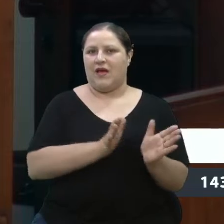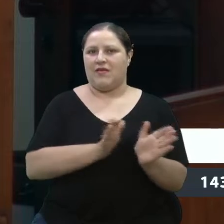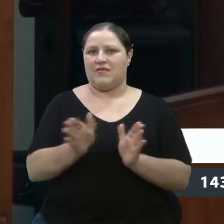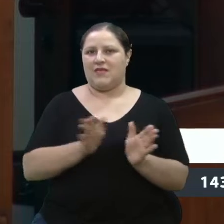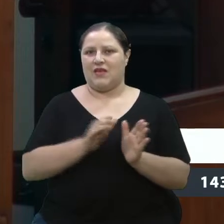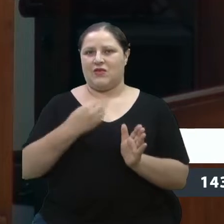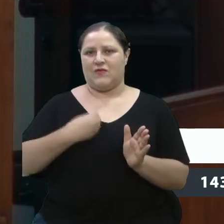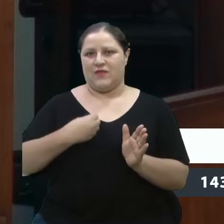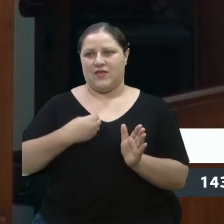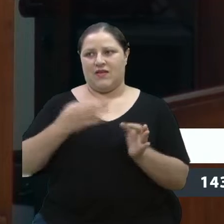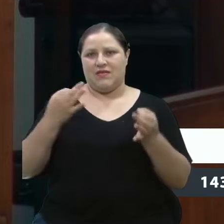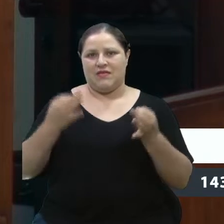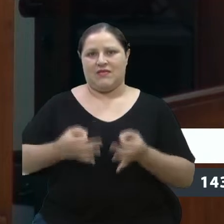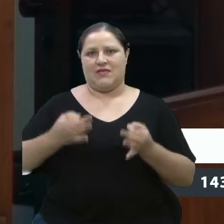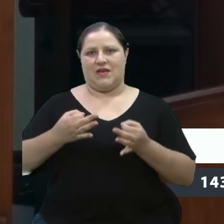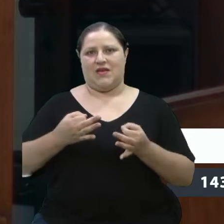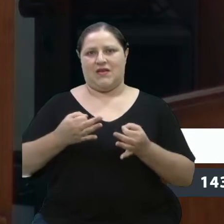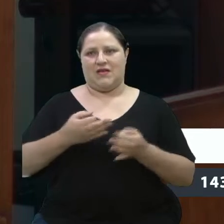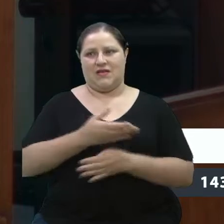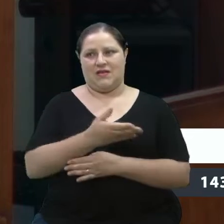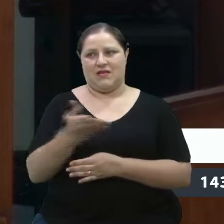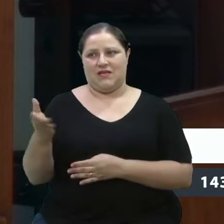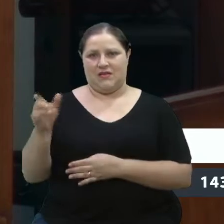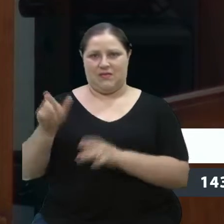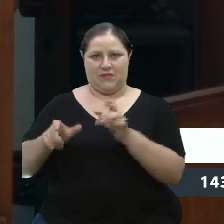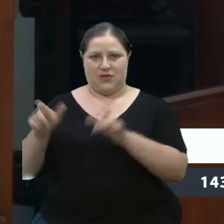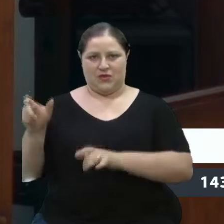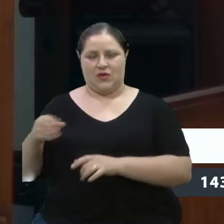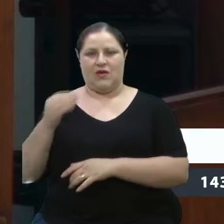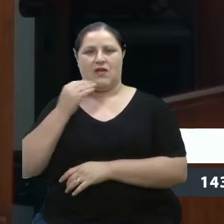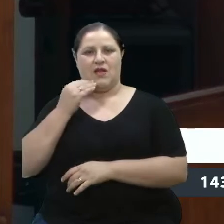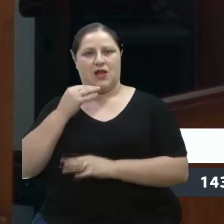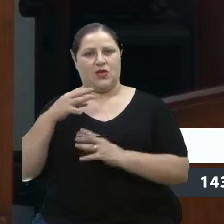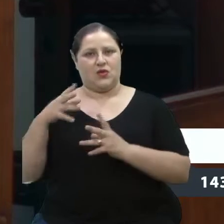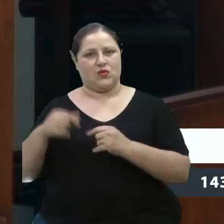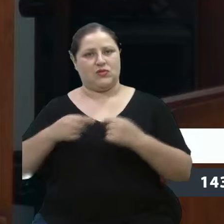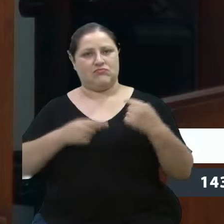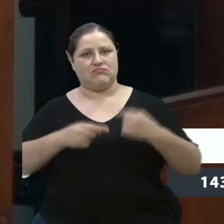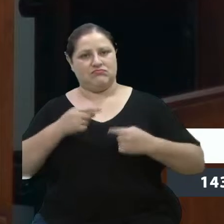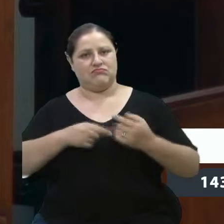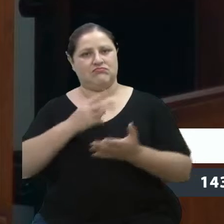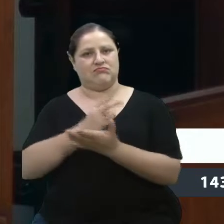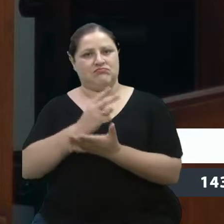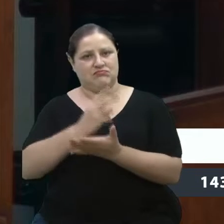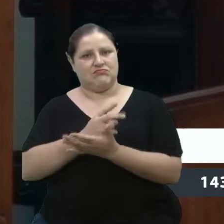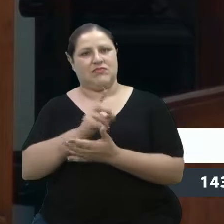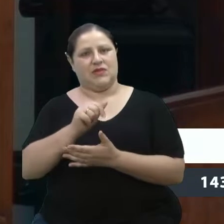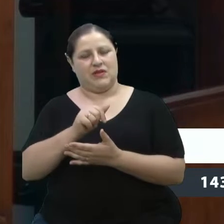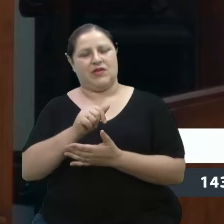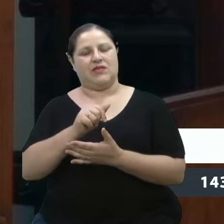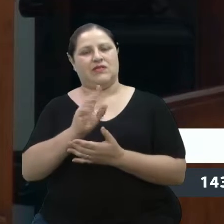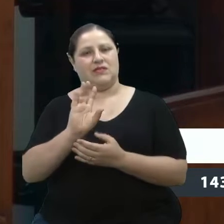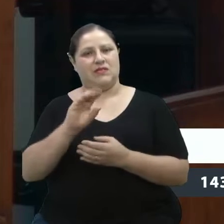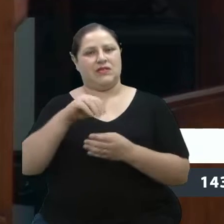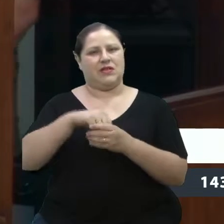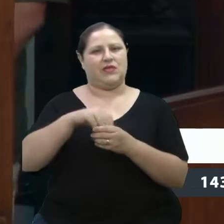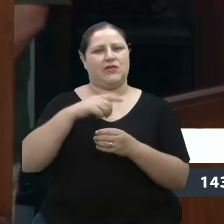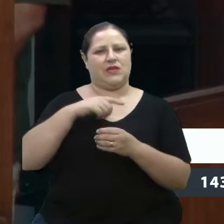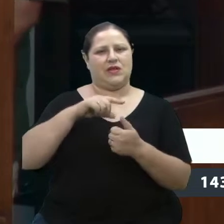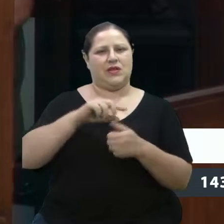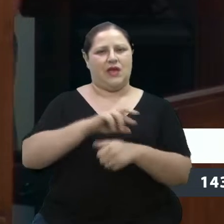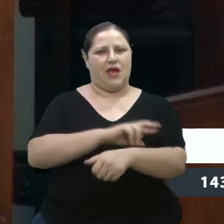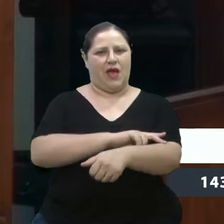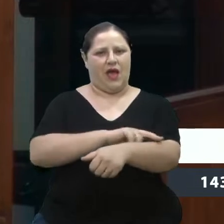essas pessoas. E, é claro, todos esses debates eles sempre vão ser atravessados por questões de